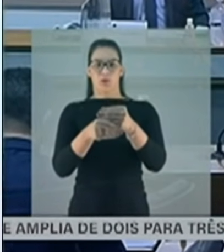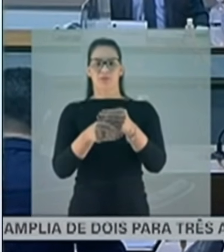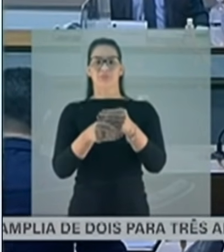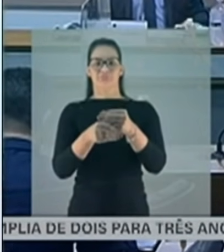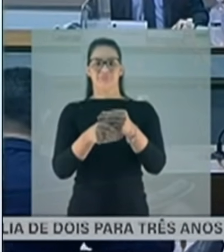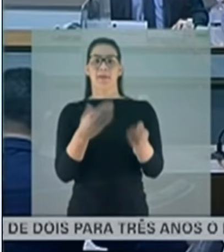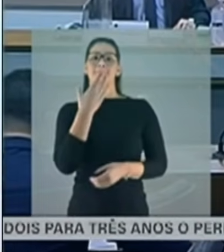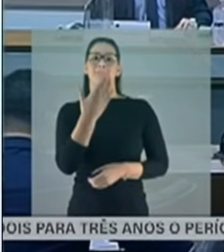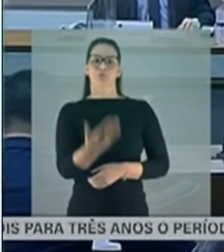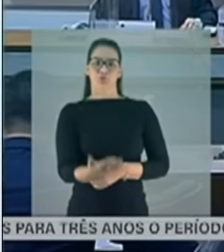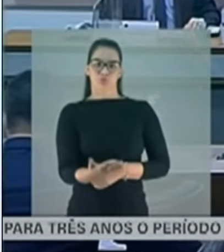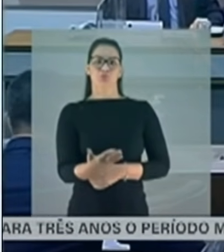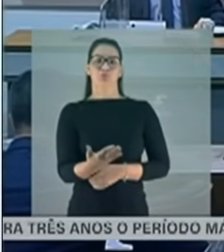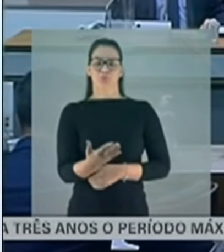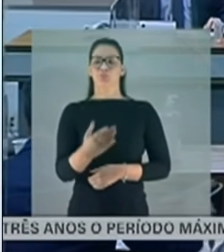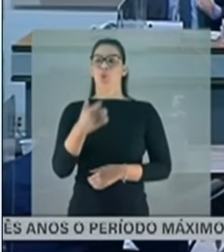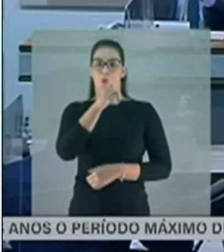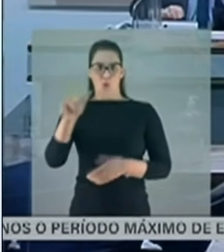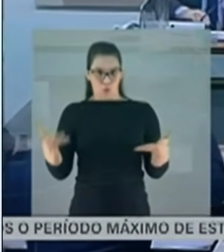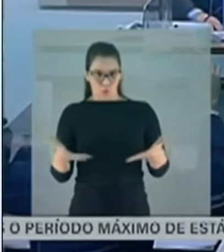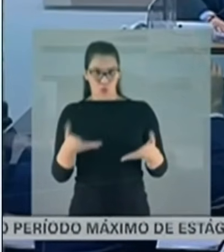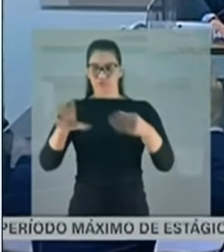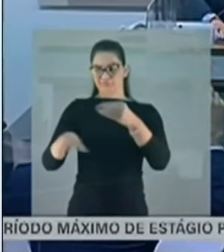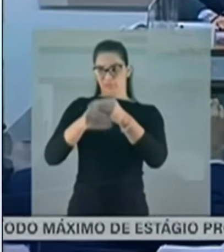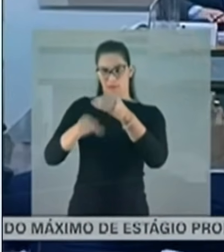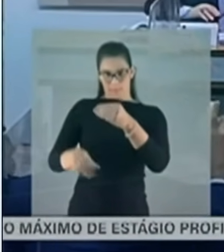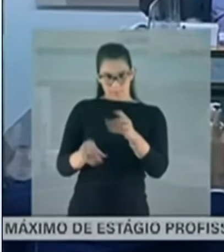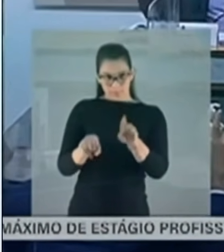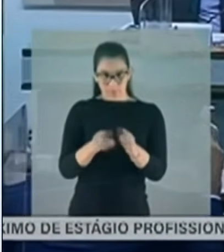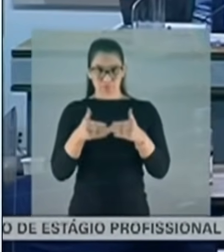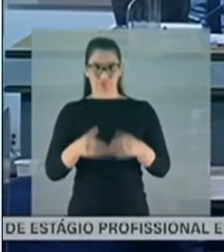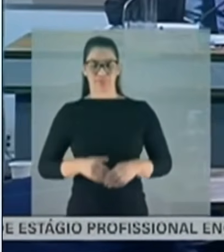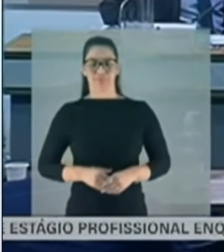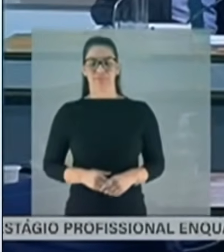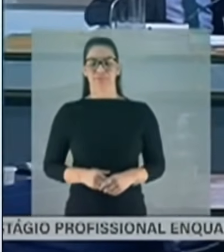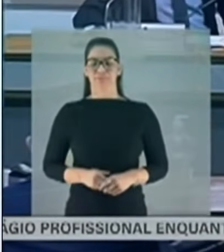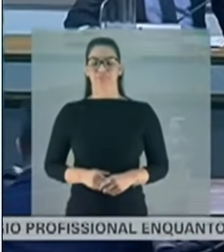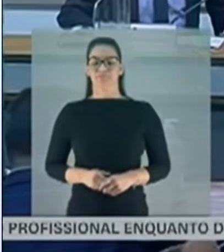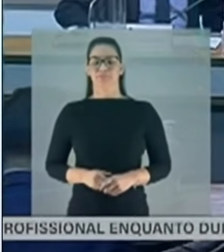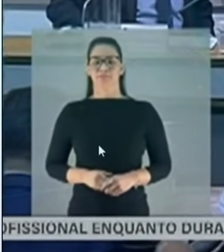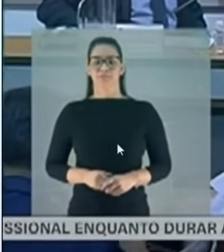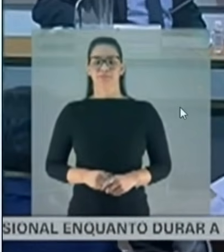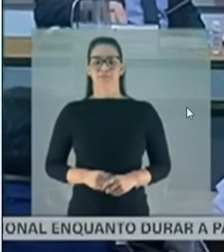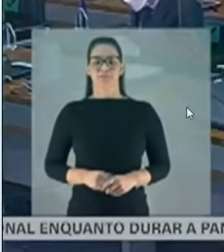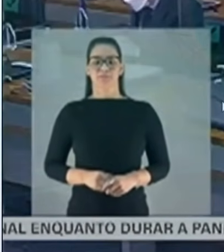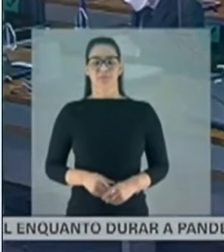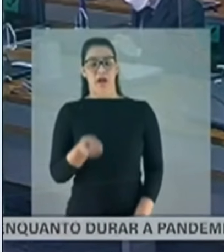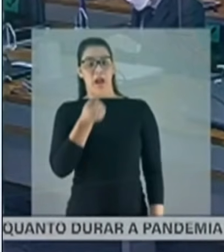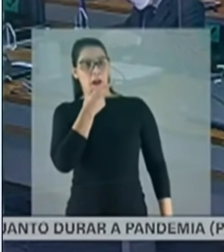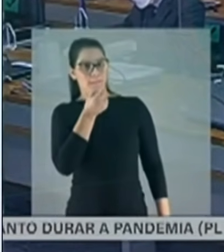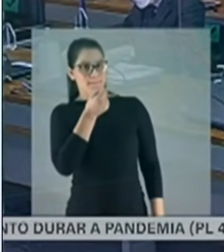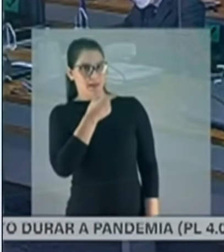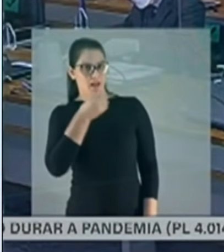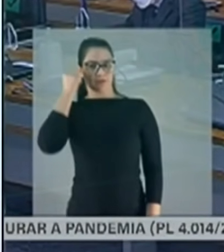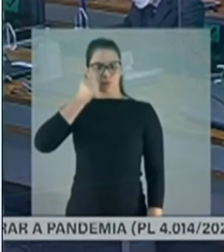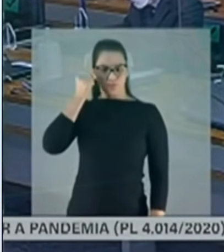deste requerimento com os demais que vão ser apreciados. Não, senhor presidente, pela ordem. Pois não, senador Marcos. A piada que o senador